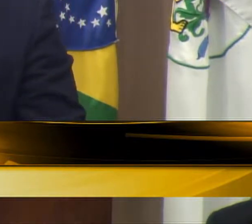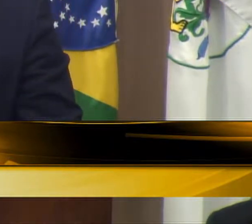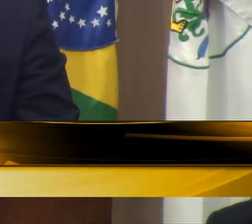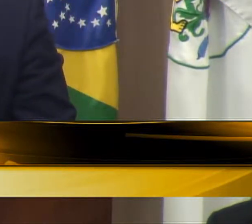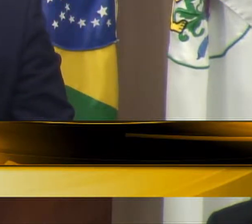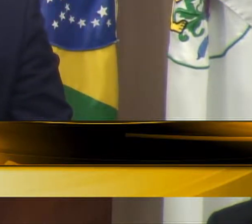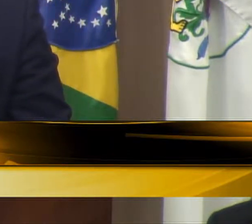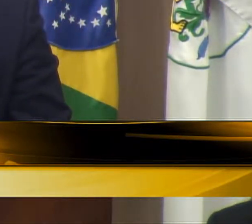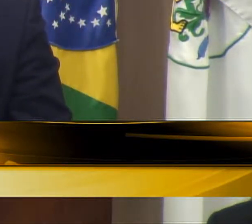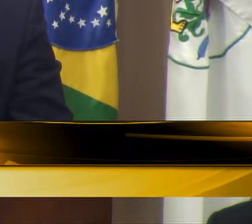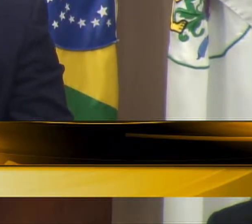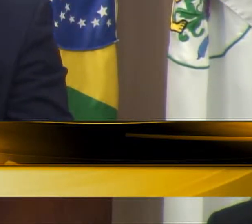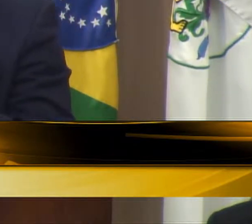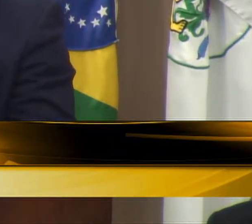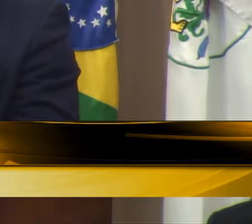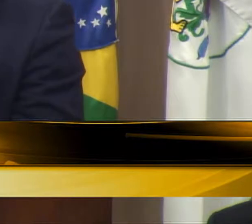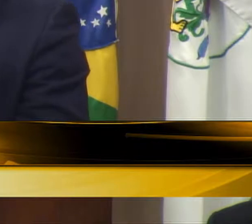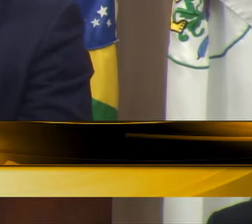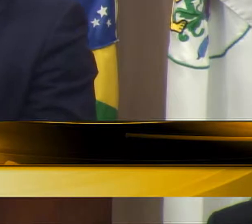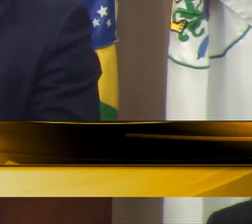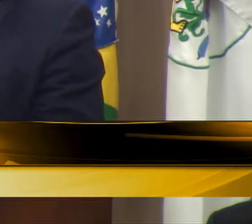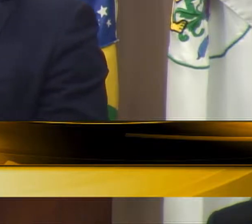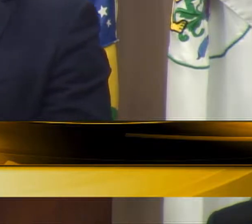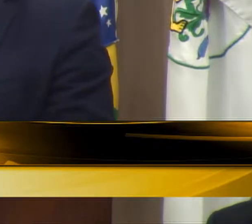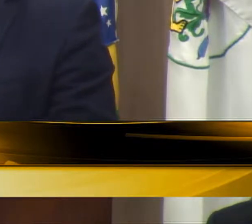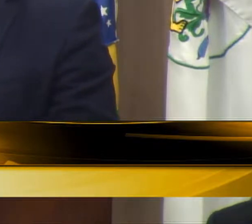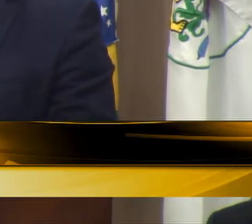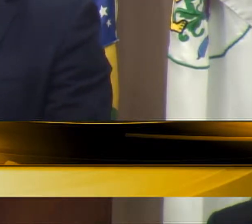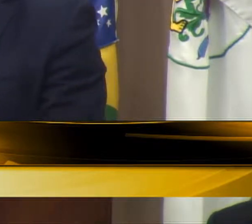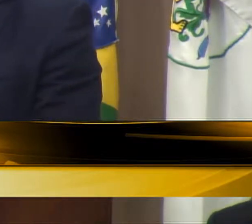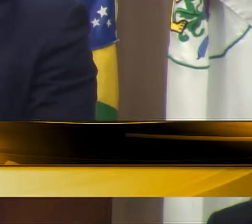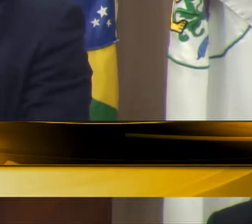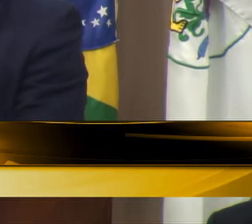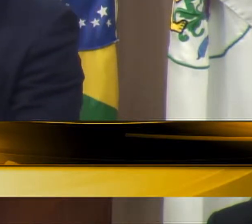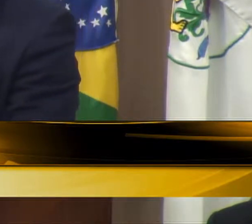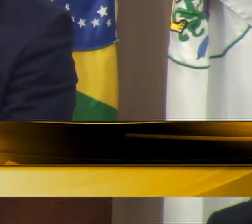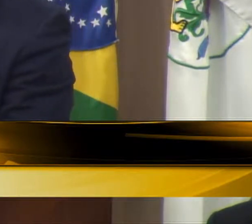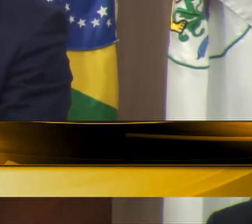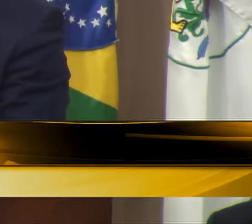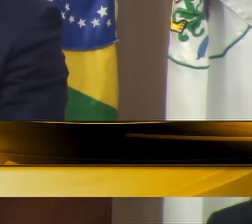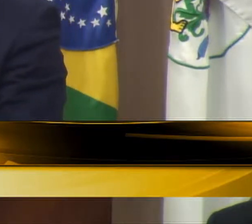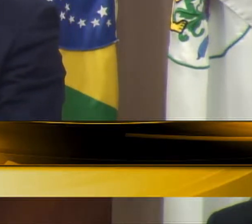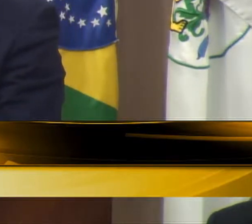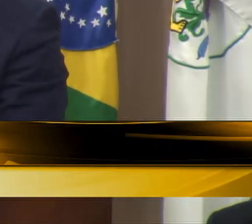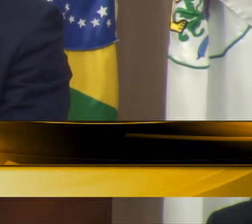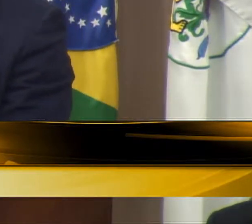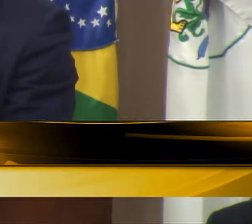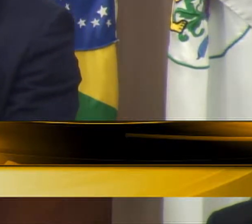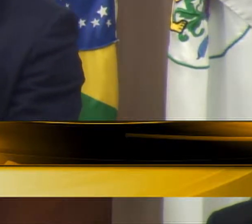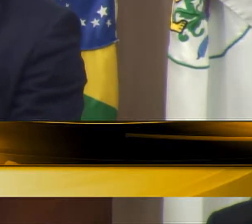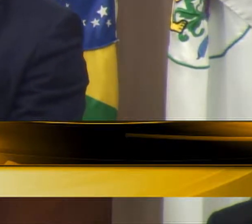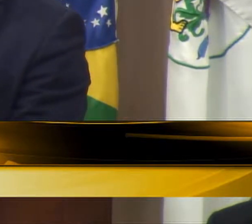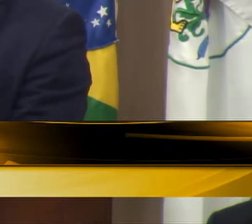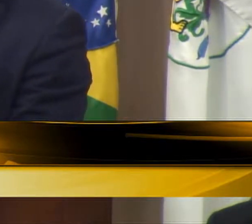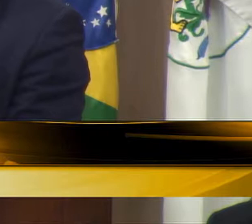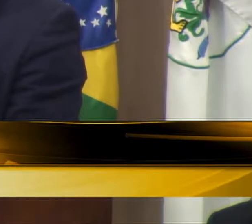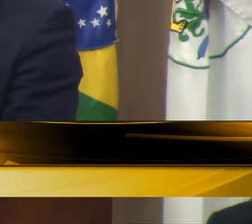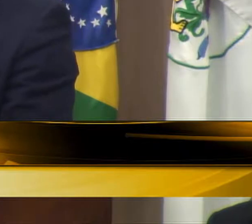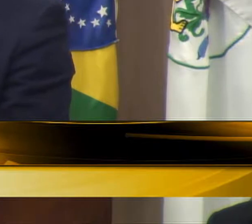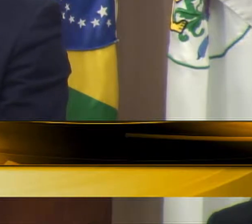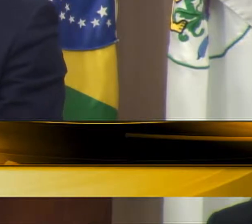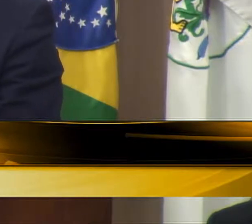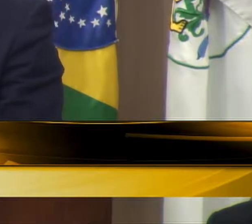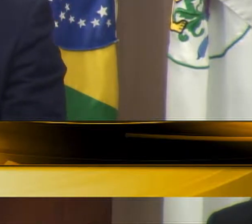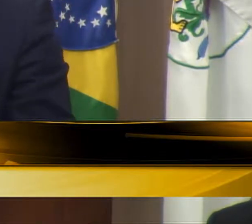quem trabalha na área de comunicação, para quem entende nessa área, sabe que é uma coisa fenomenal. Quase